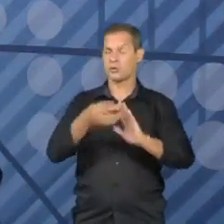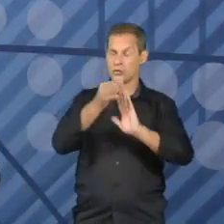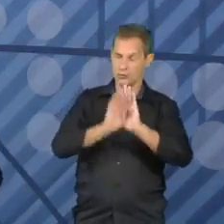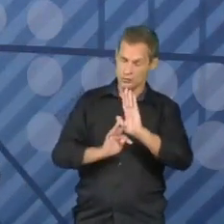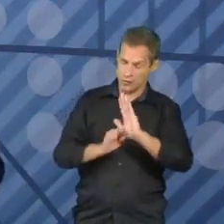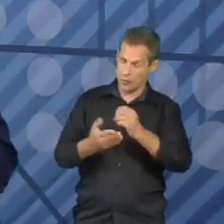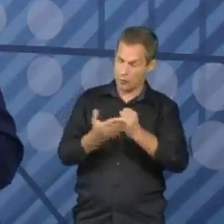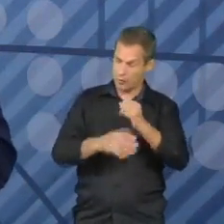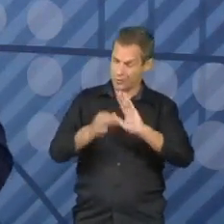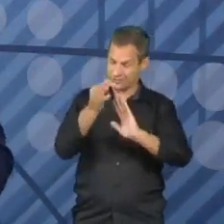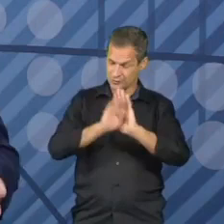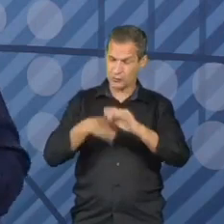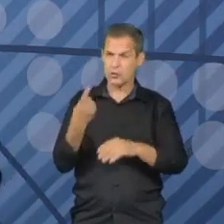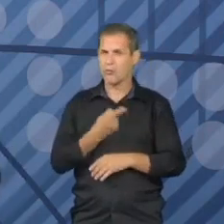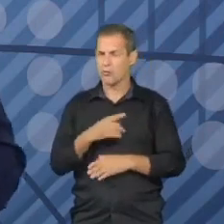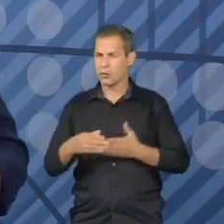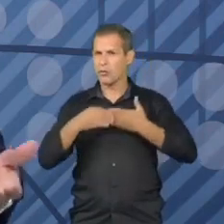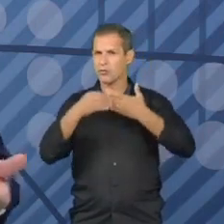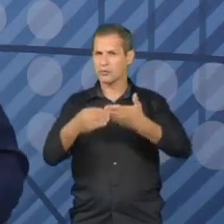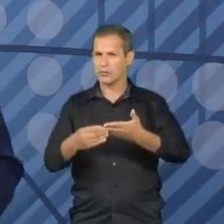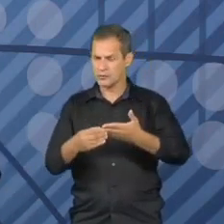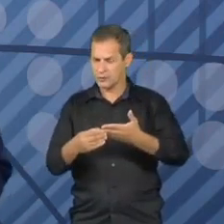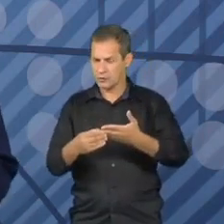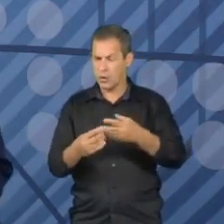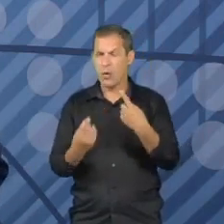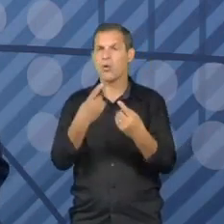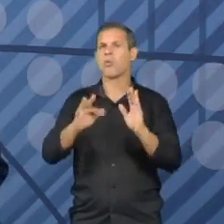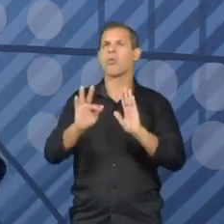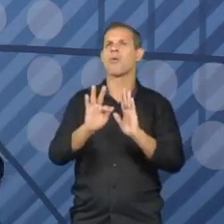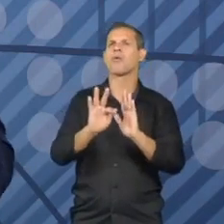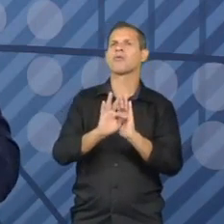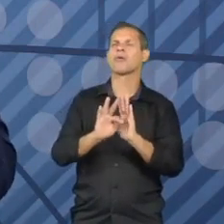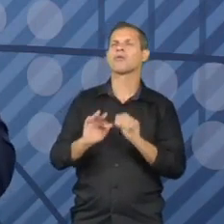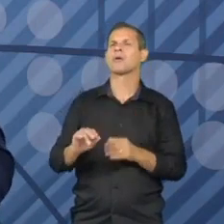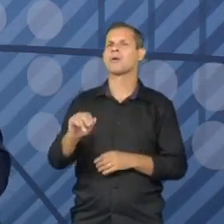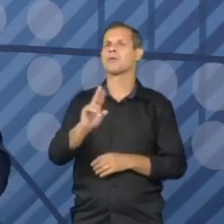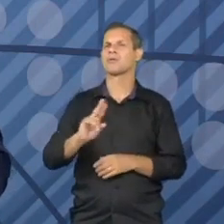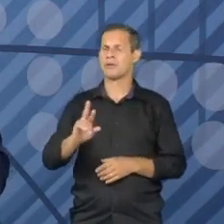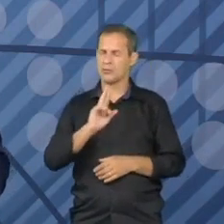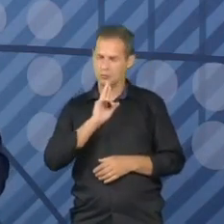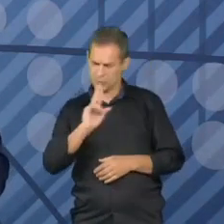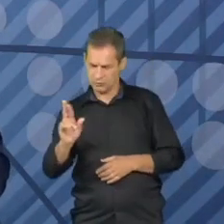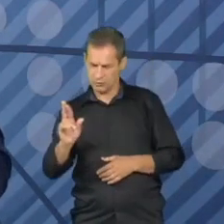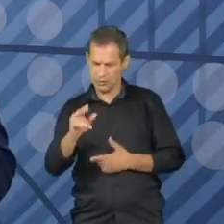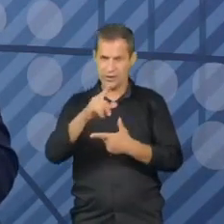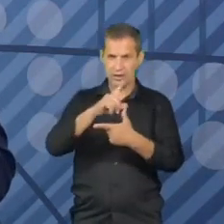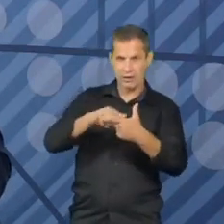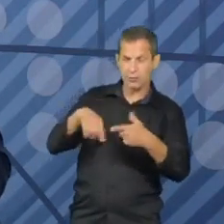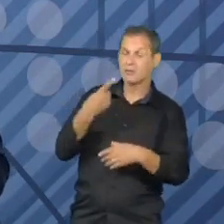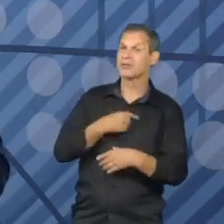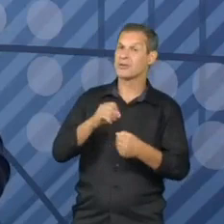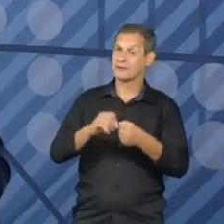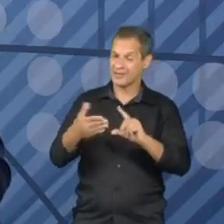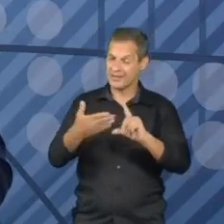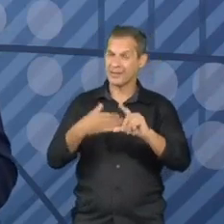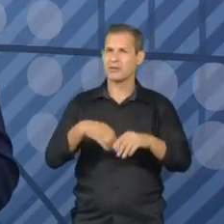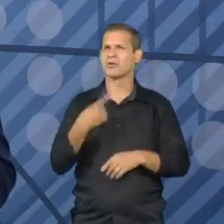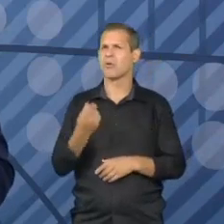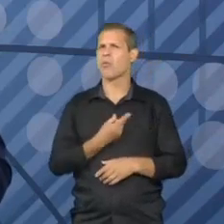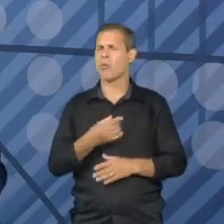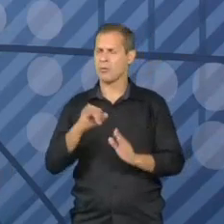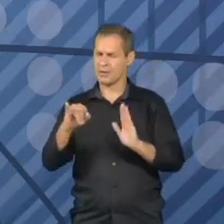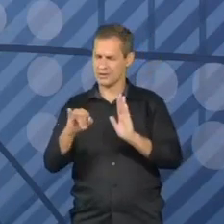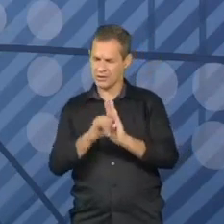e com base nele a gente vai direcionar aqui para ver de qual forma a gente vai poder resolver esse assunto. O que a gente faz durante as aulas? A gente vai